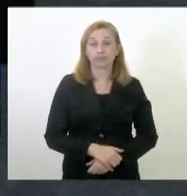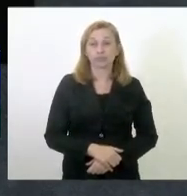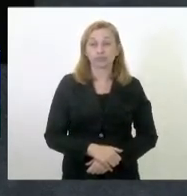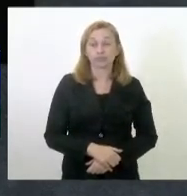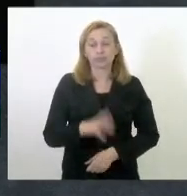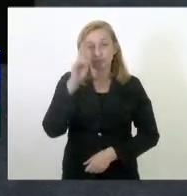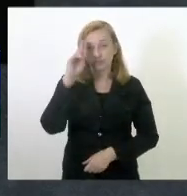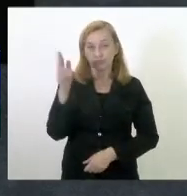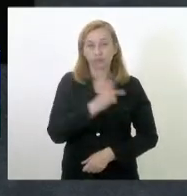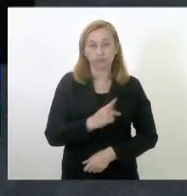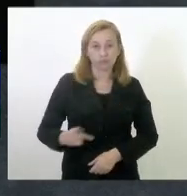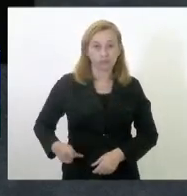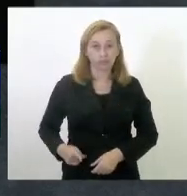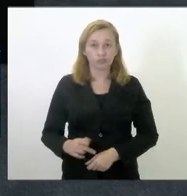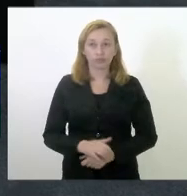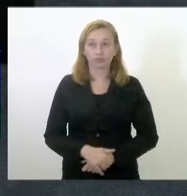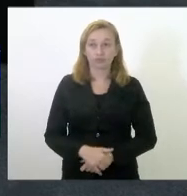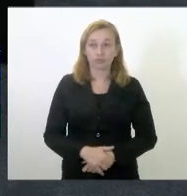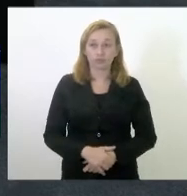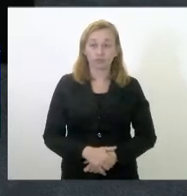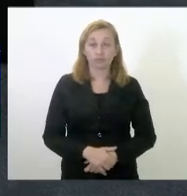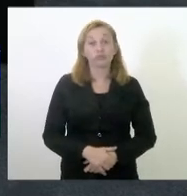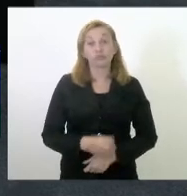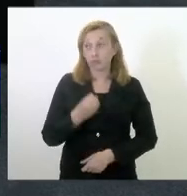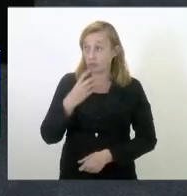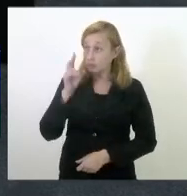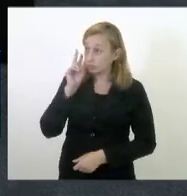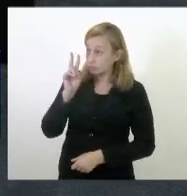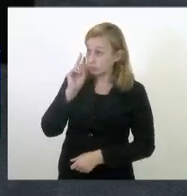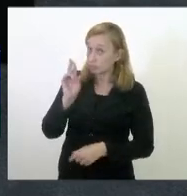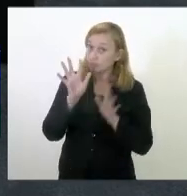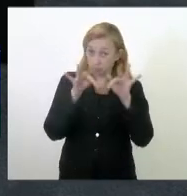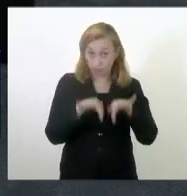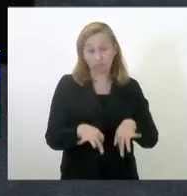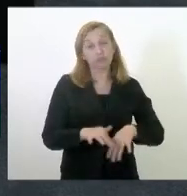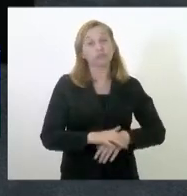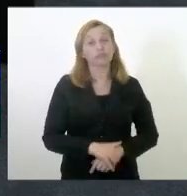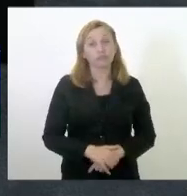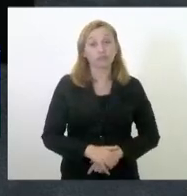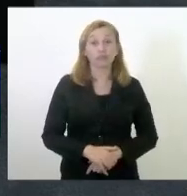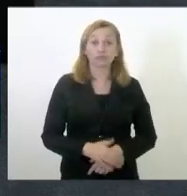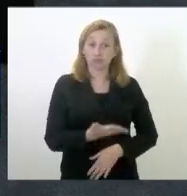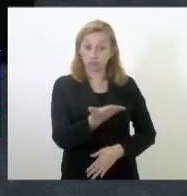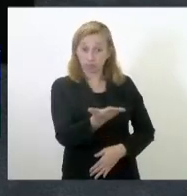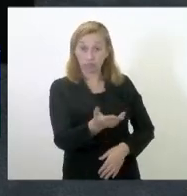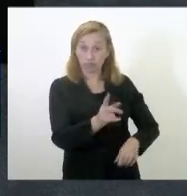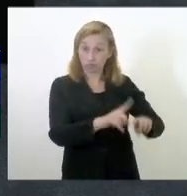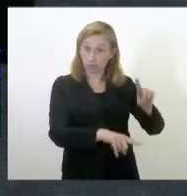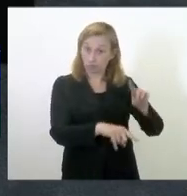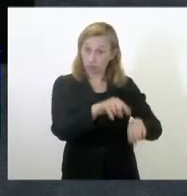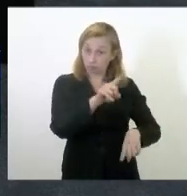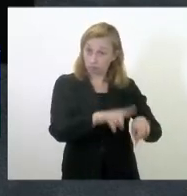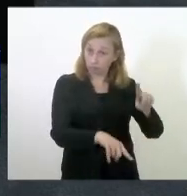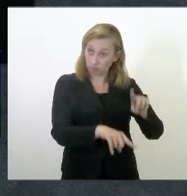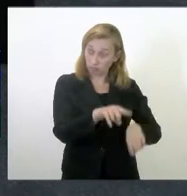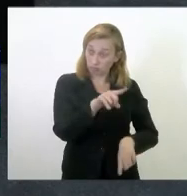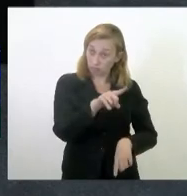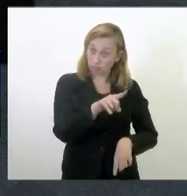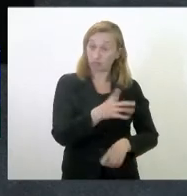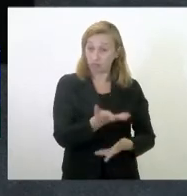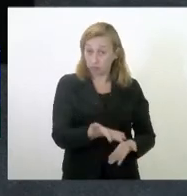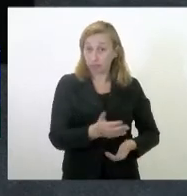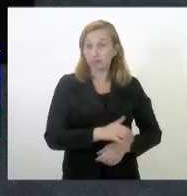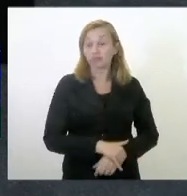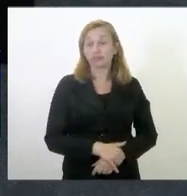Senhor presidente, é oportuno lembrar, para concluir, que esses produtos estão contemplados